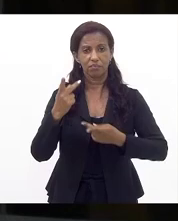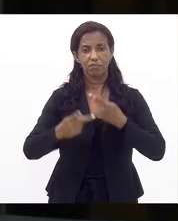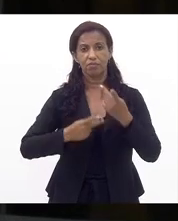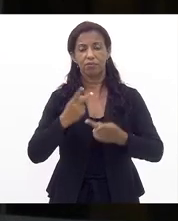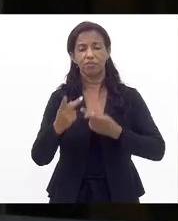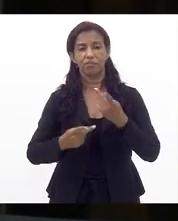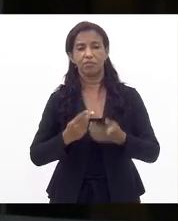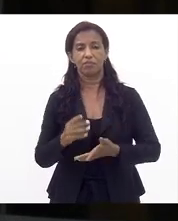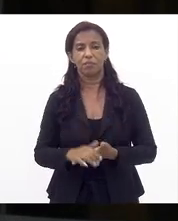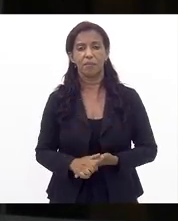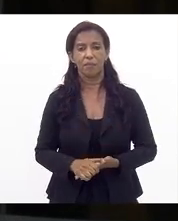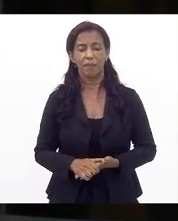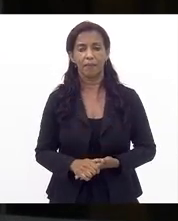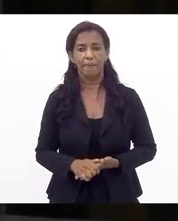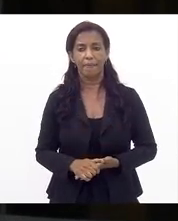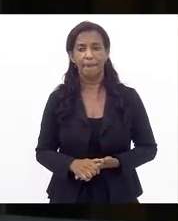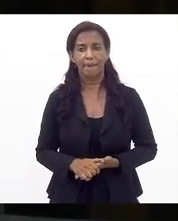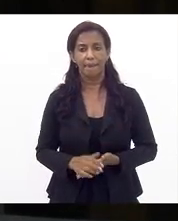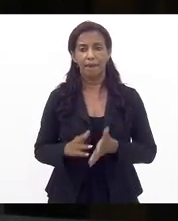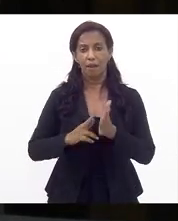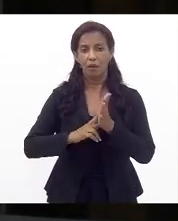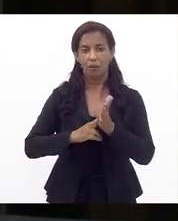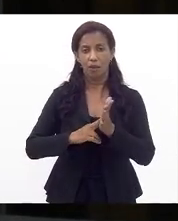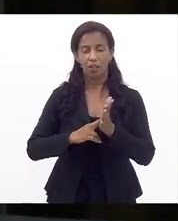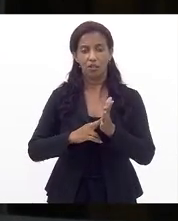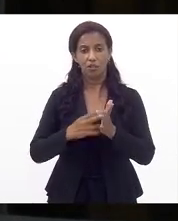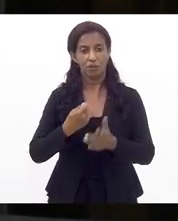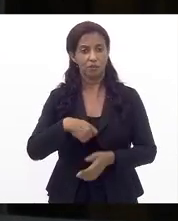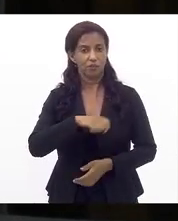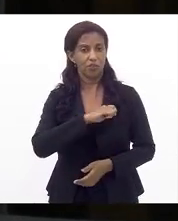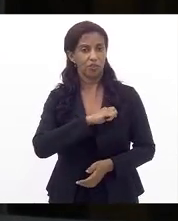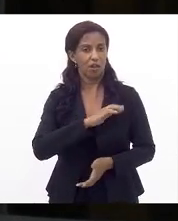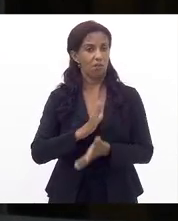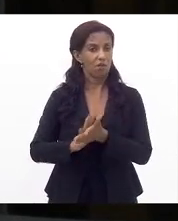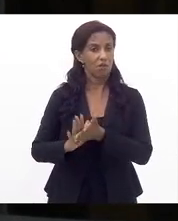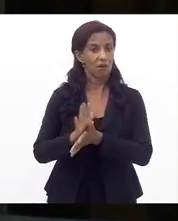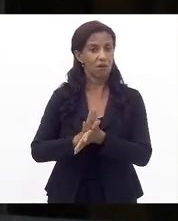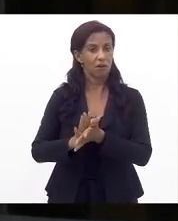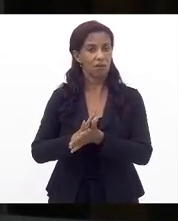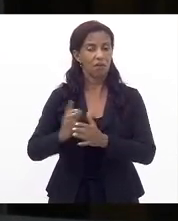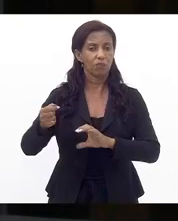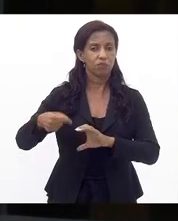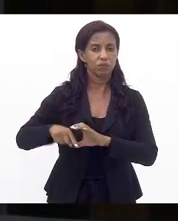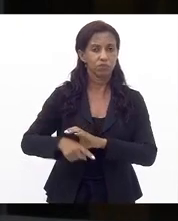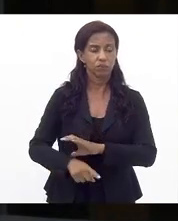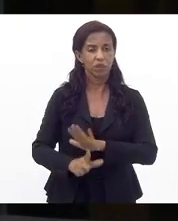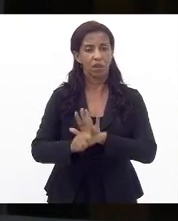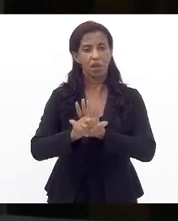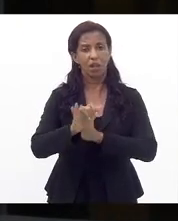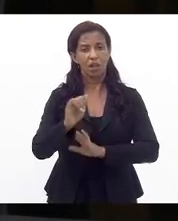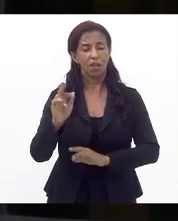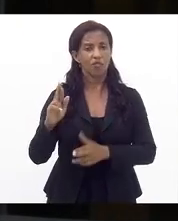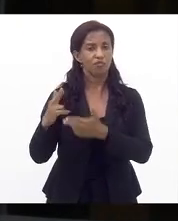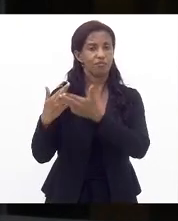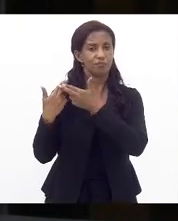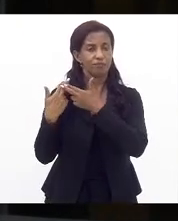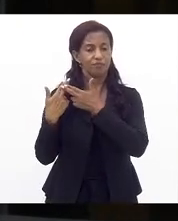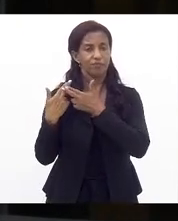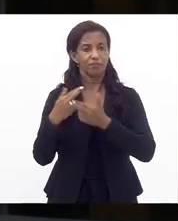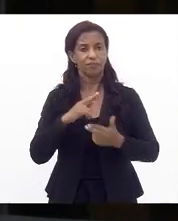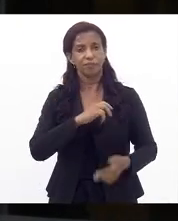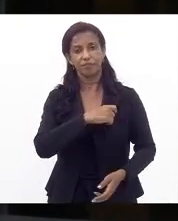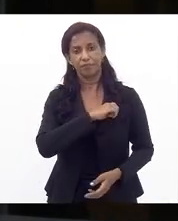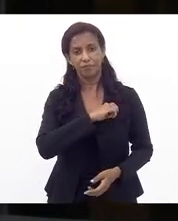que e o regime de recuperação fiscal nada mais é do que o aprofundamento da lei de responsabilidade fiscal